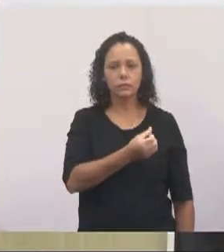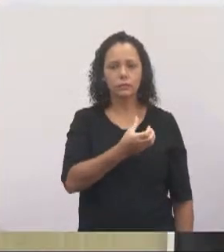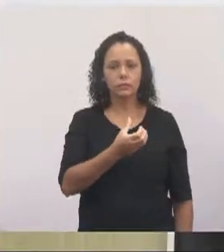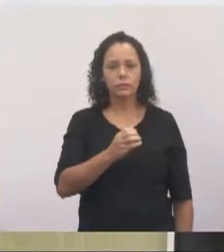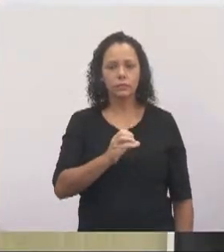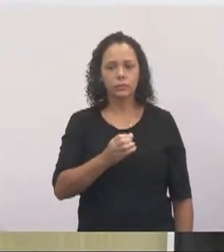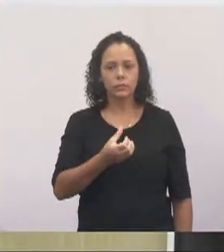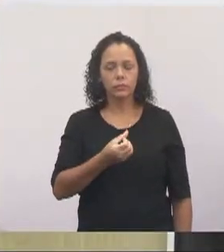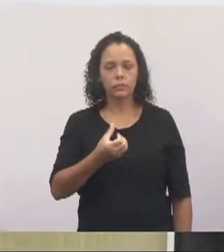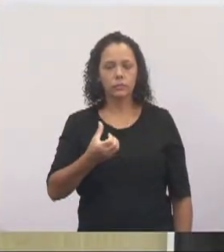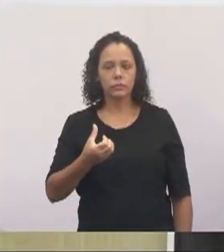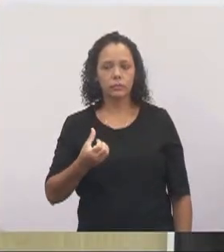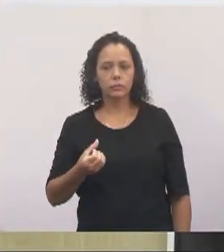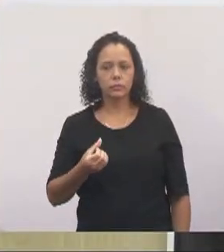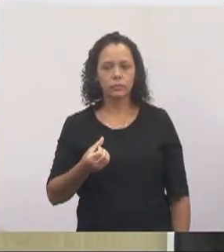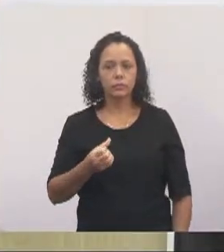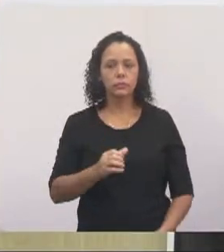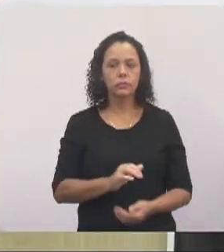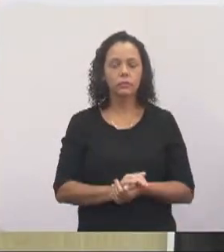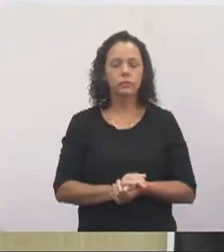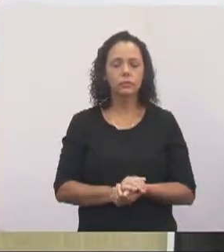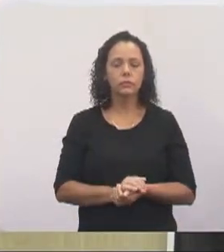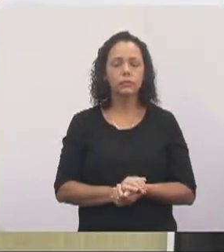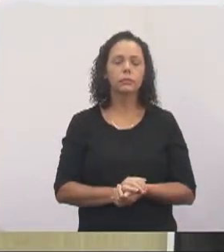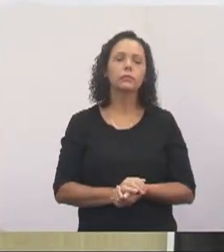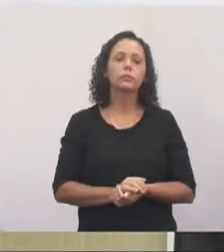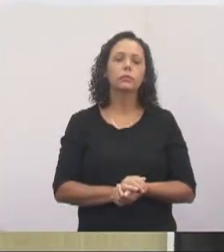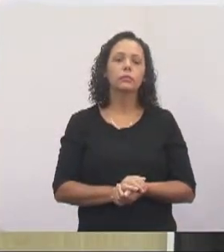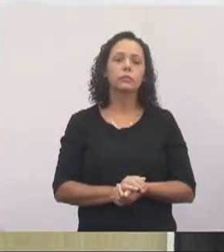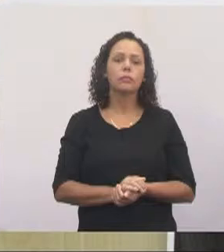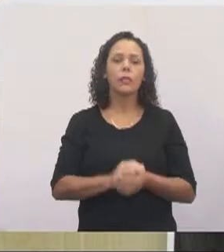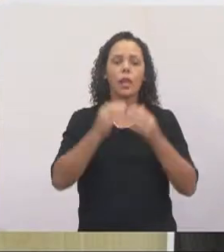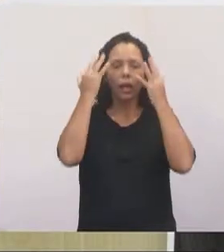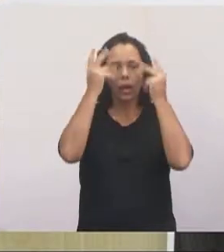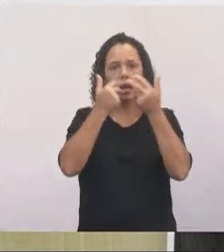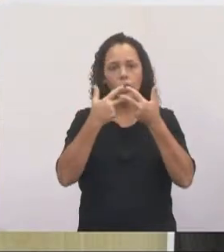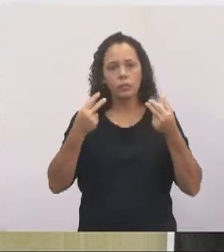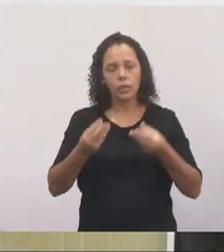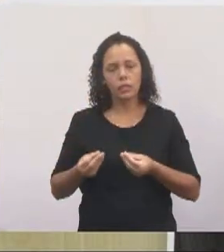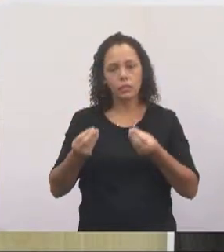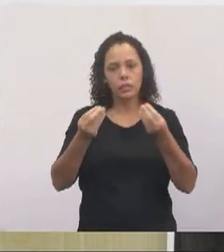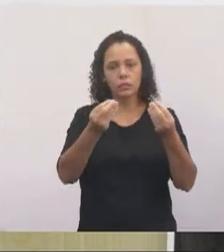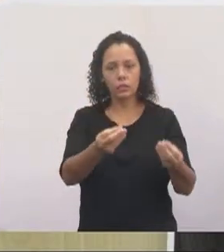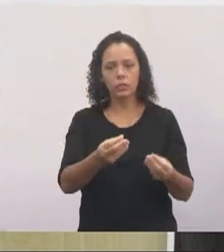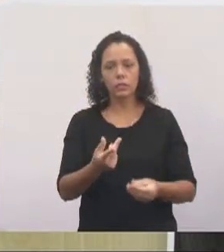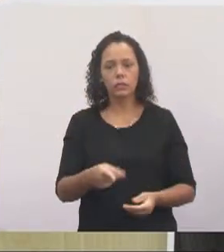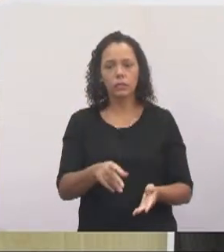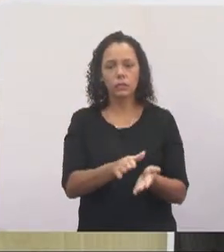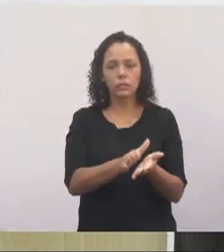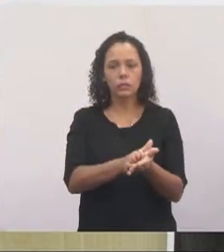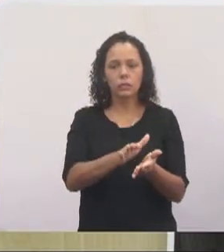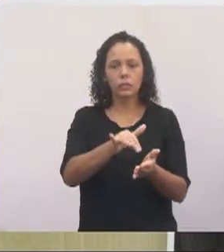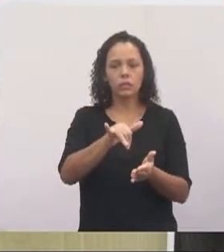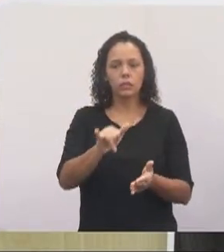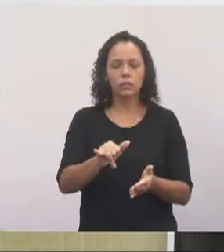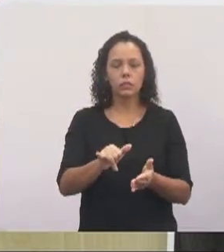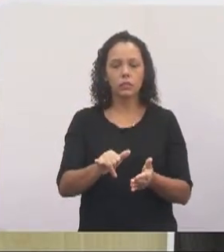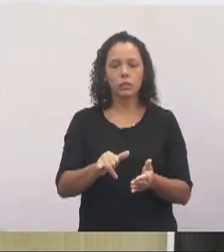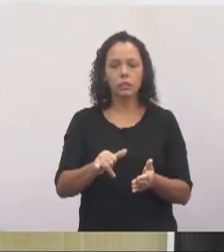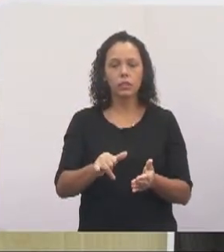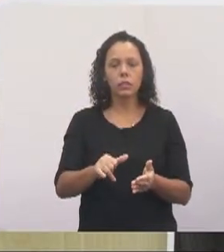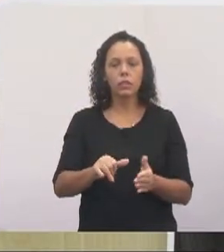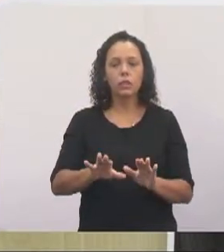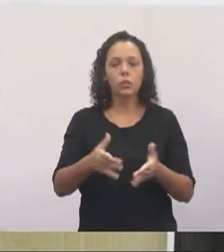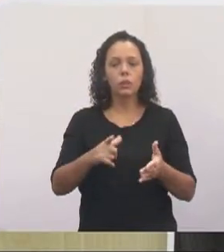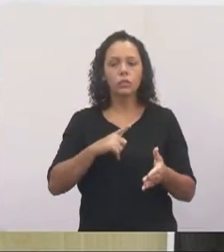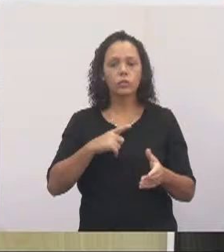6.606/2024, que dispõe sobre as feiras de adoção de animais, estabelecendo prioridades de entidades registradas no município, quando da disponibilização de espaços